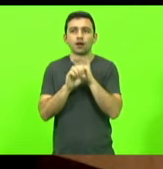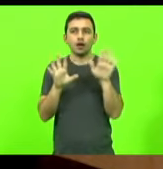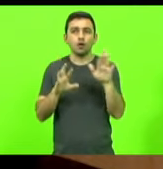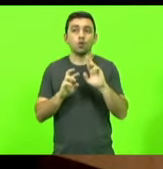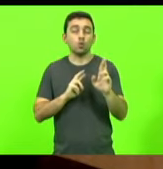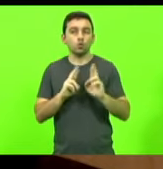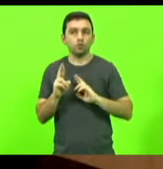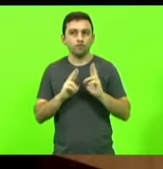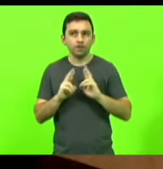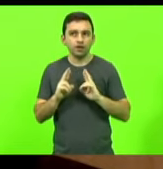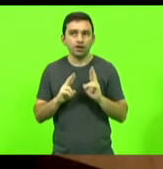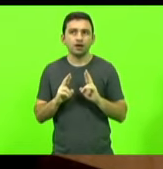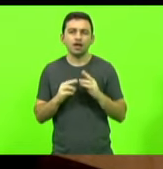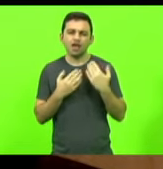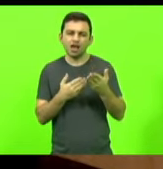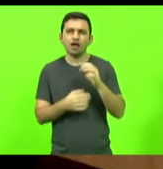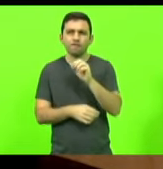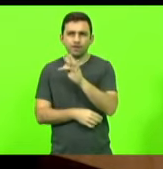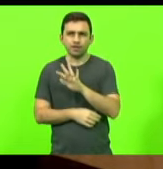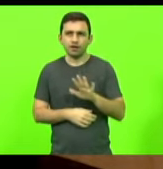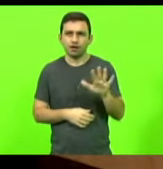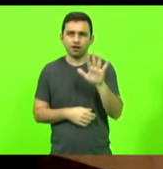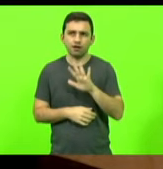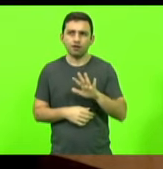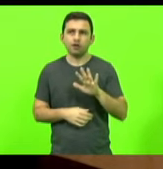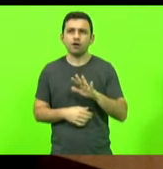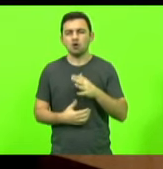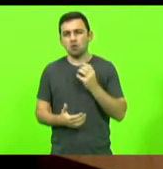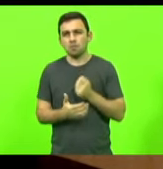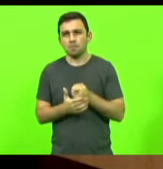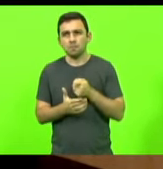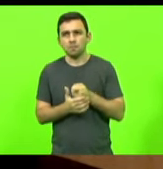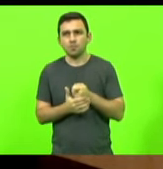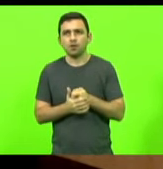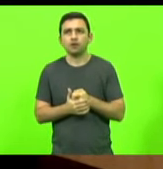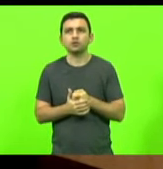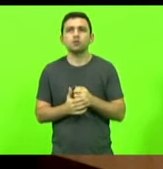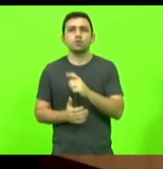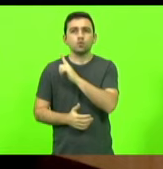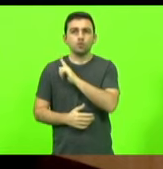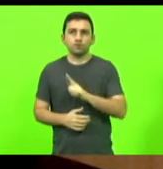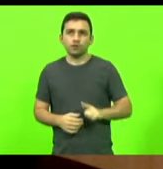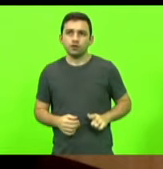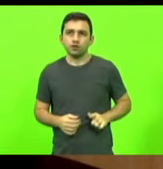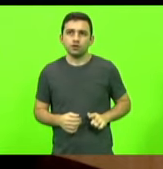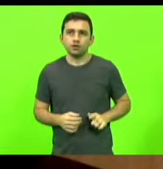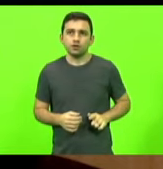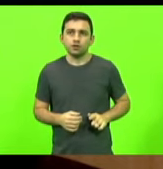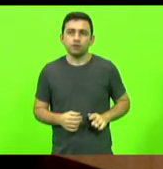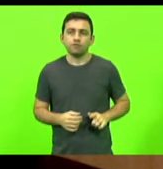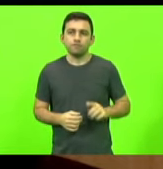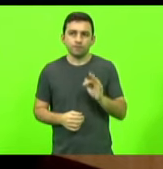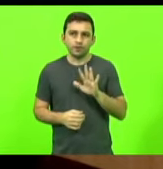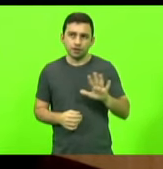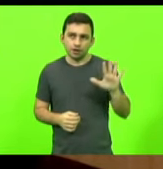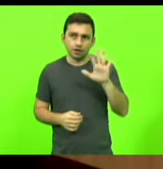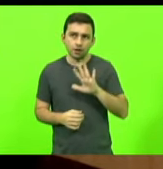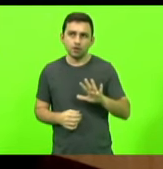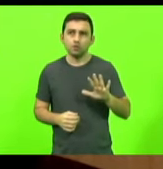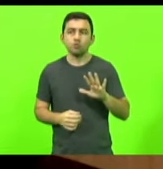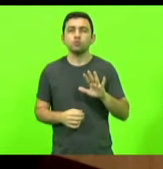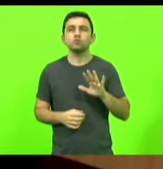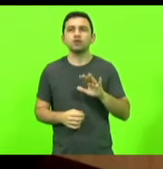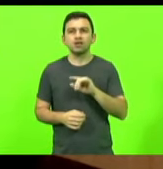rodovia, mesmo sendo federal, mesmo sendo de obrigação do governo federal aportar